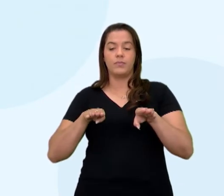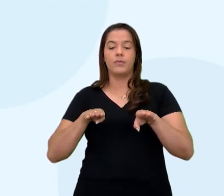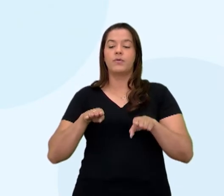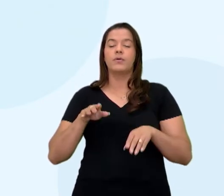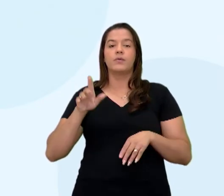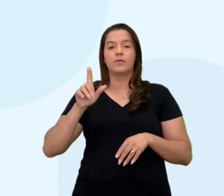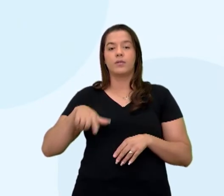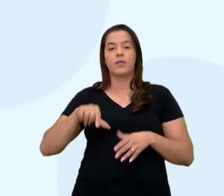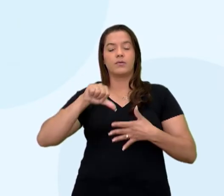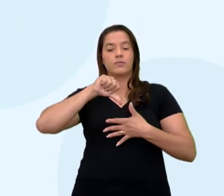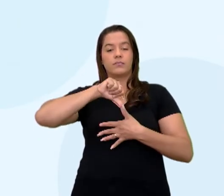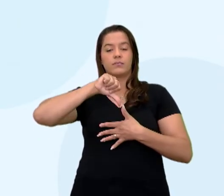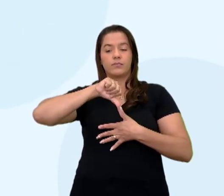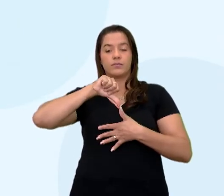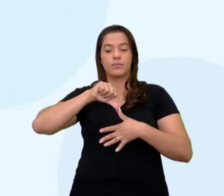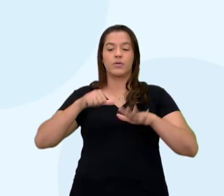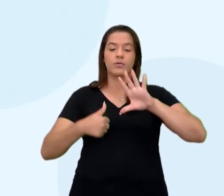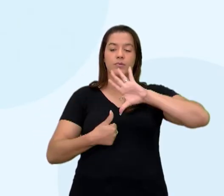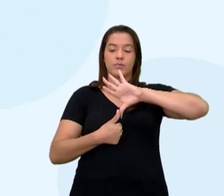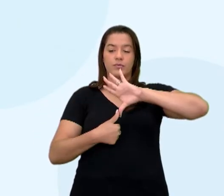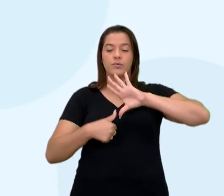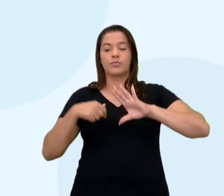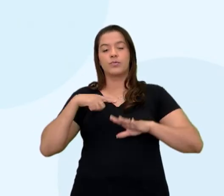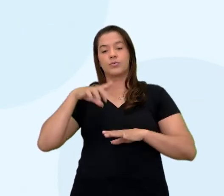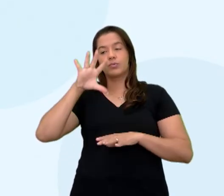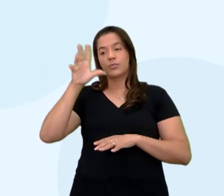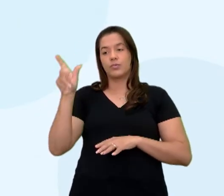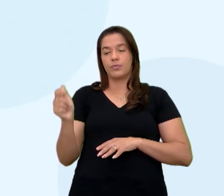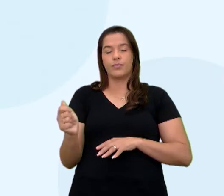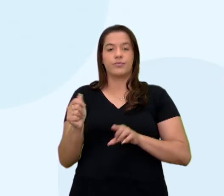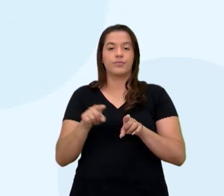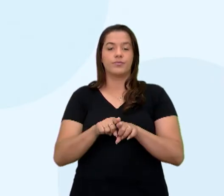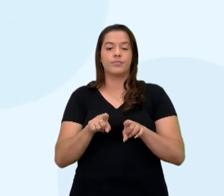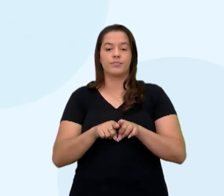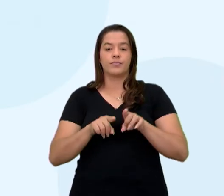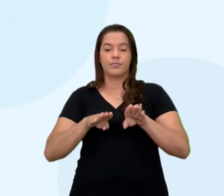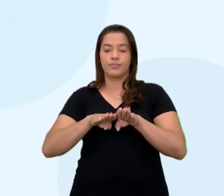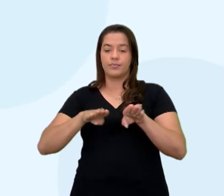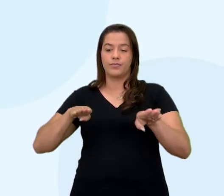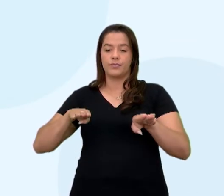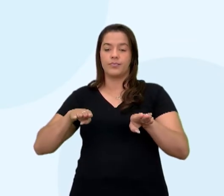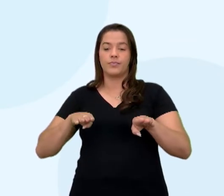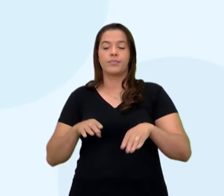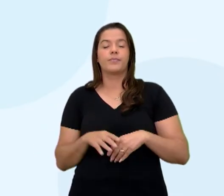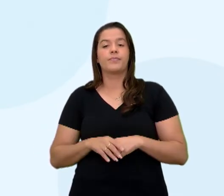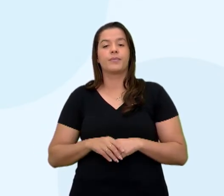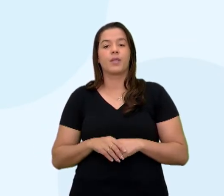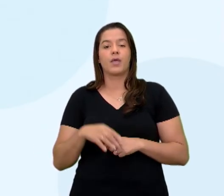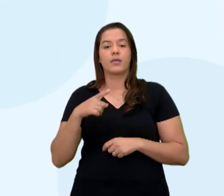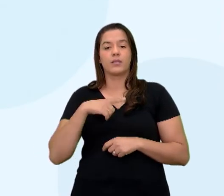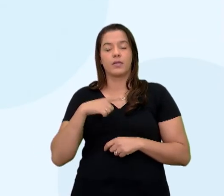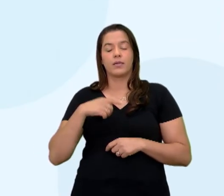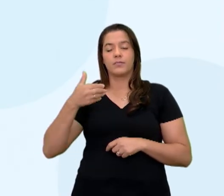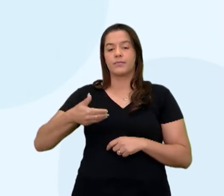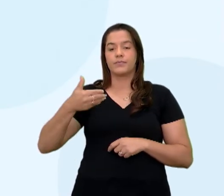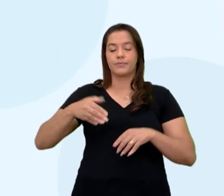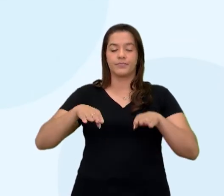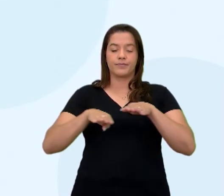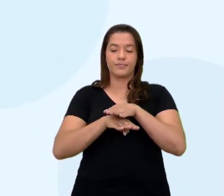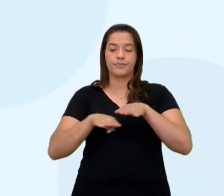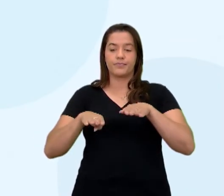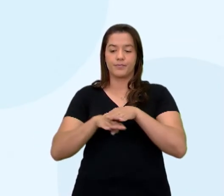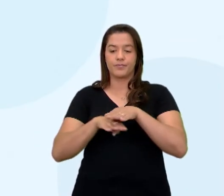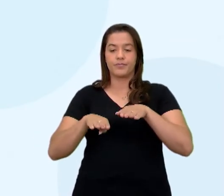sul-americana com a placa africana, tá certo? E aí, né, devido a esse constante movimento das placas